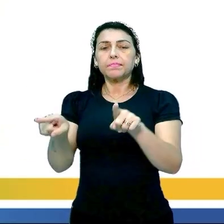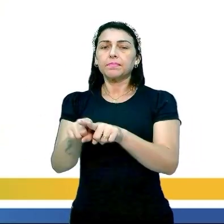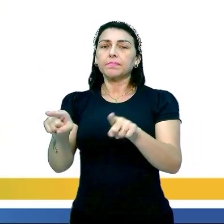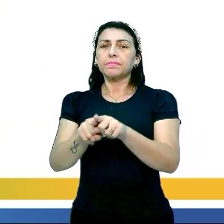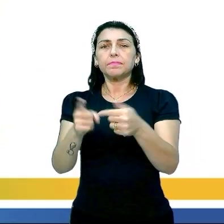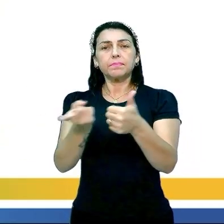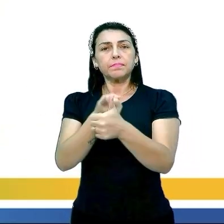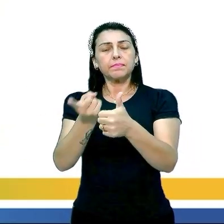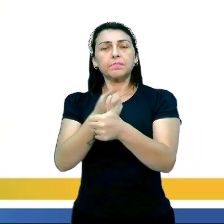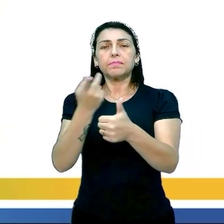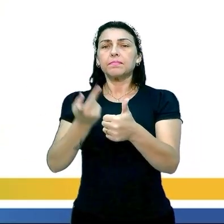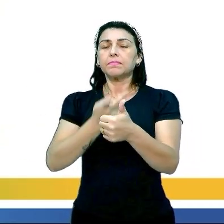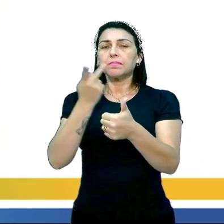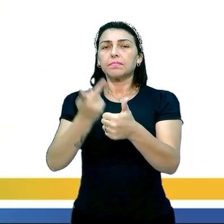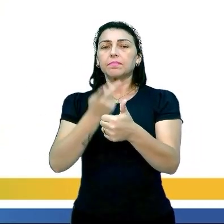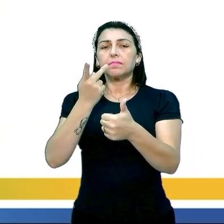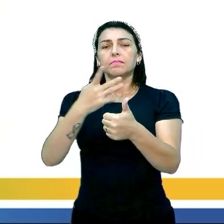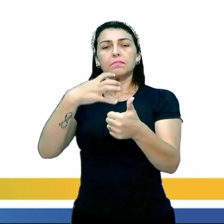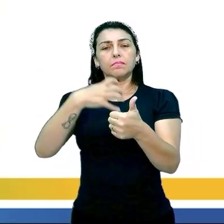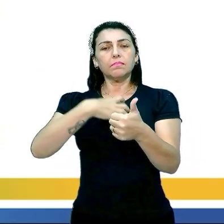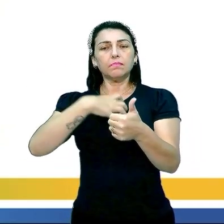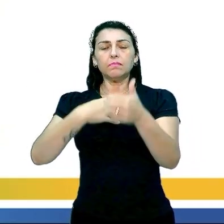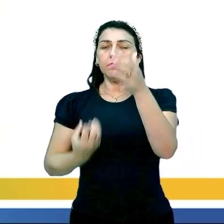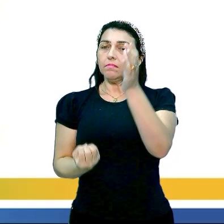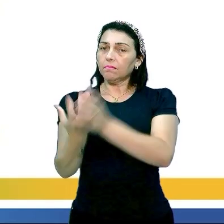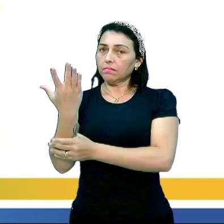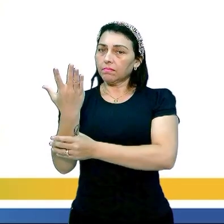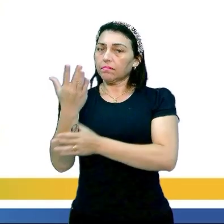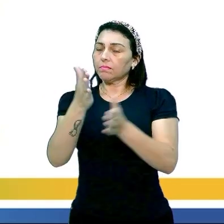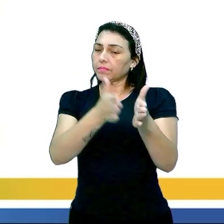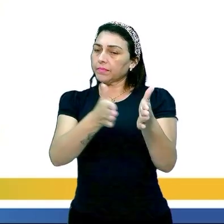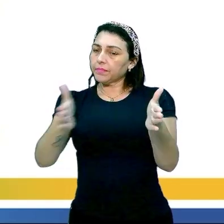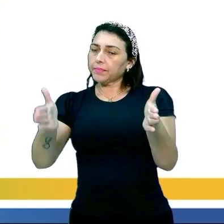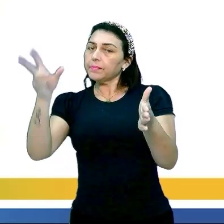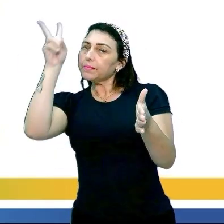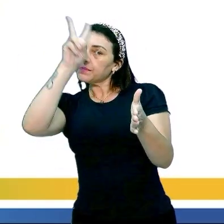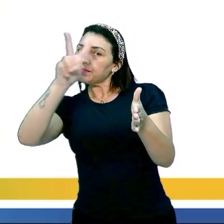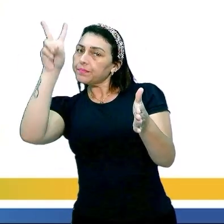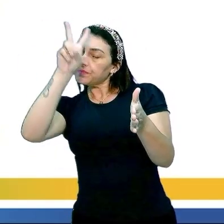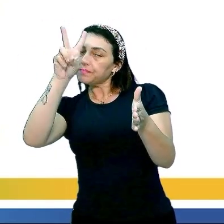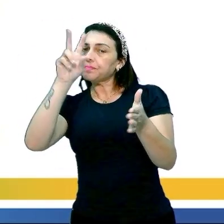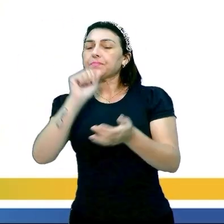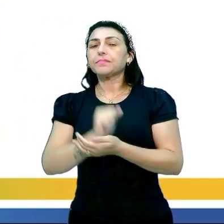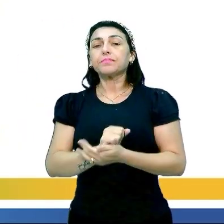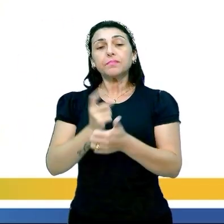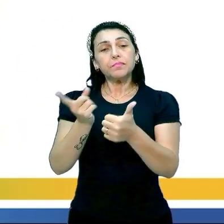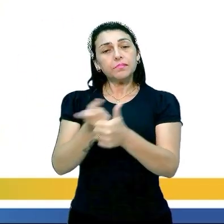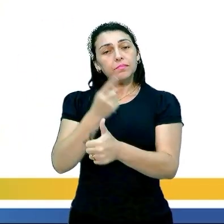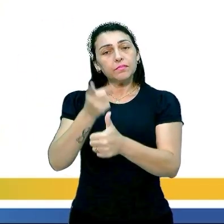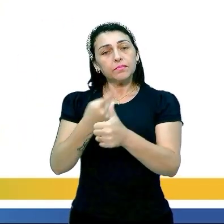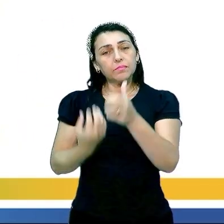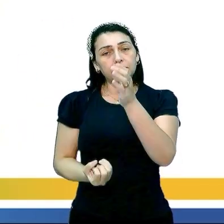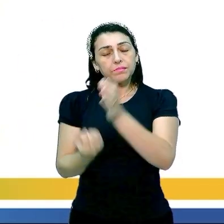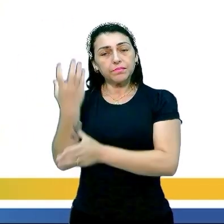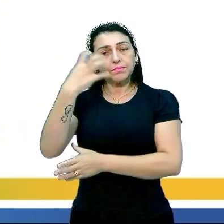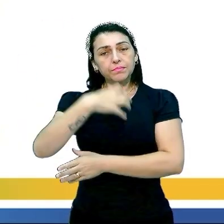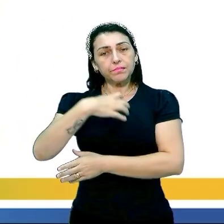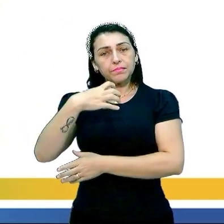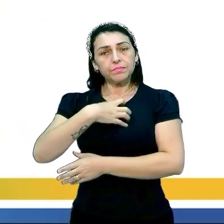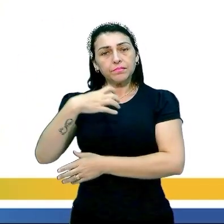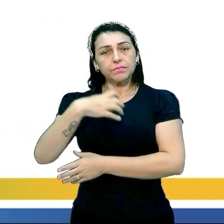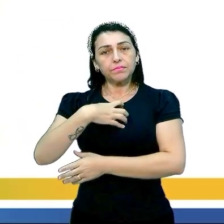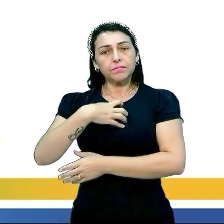Primeiro, nós vamos falar, então, dos modos de produção no decorrer da história. Então, o primeiro modo de produção